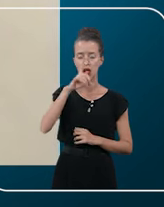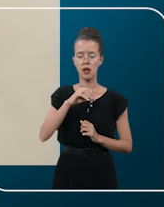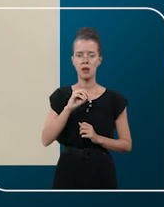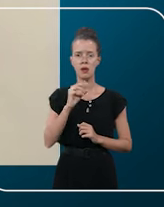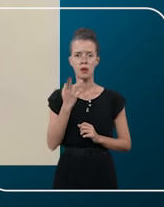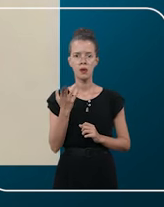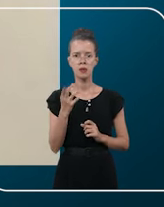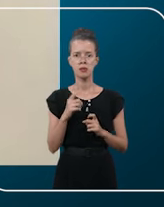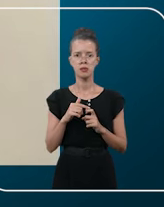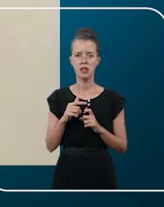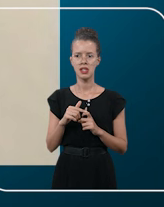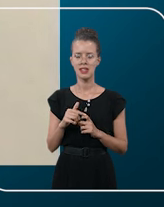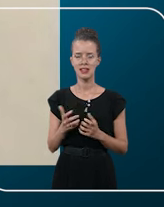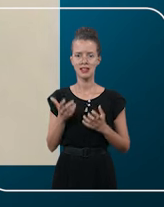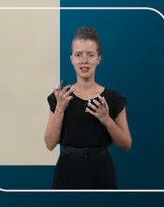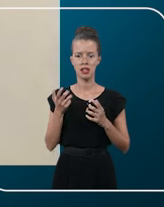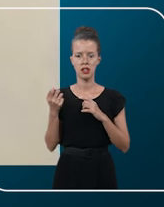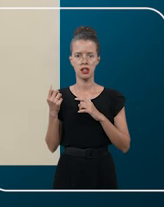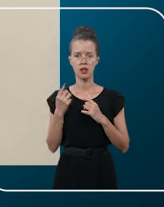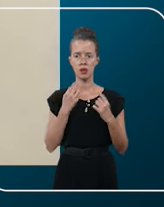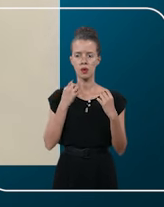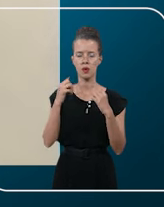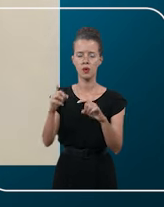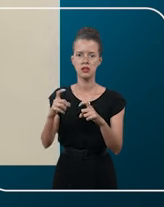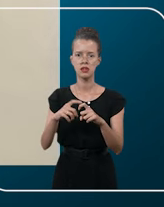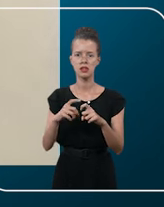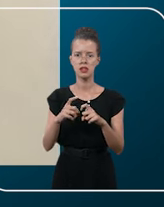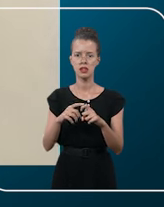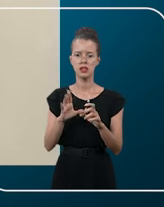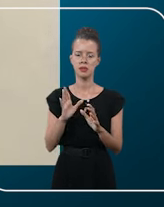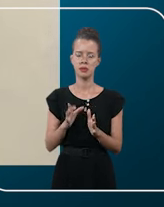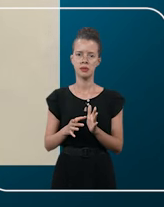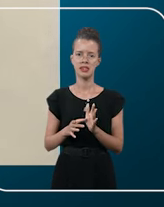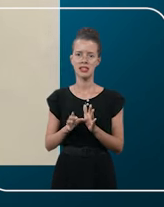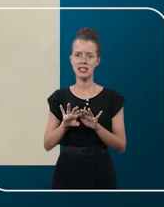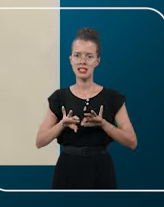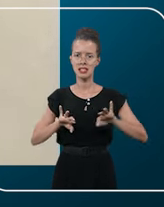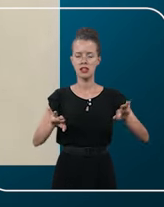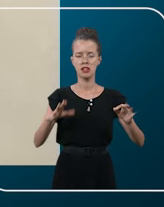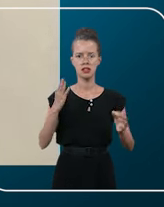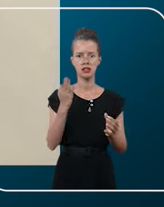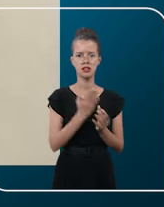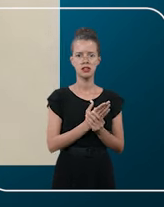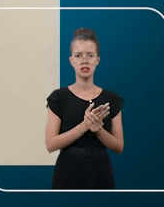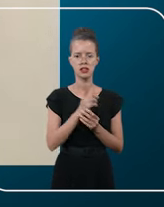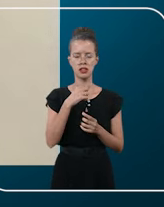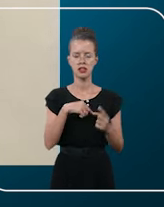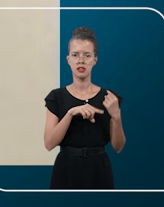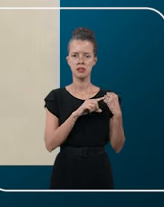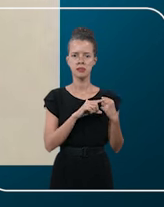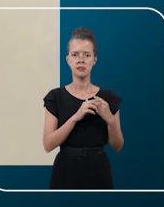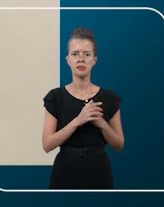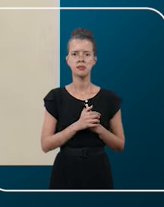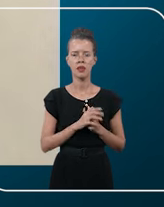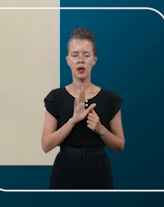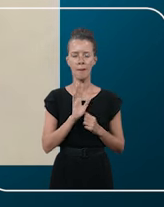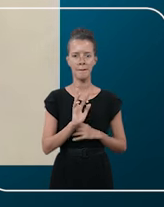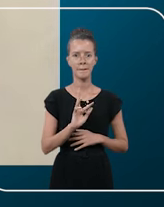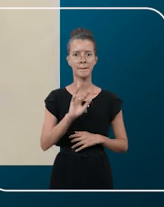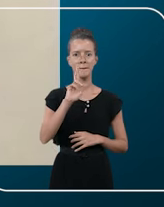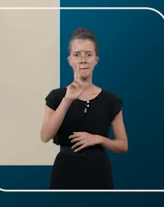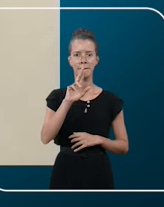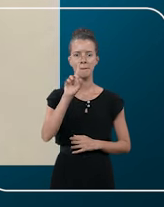uma ação contra o médico, eles vão ter que fazer uma ação à parte, que é chamada ação de regresso. Mas a responsabilidade aí,